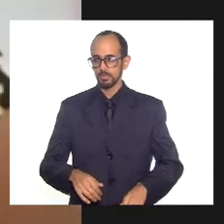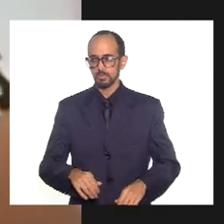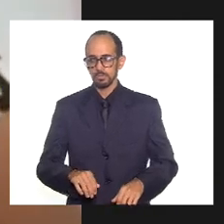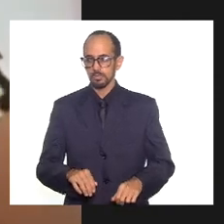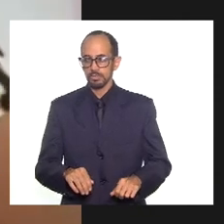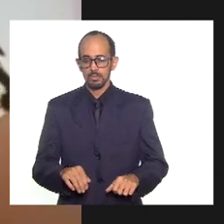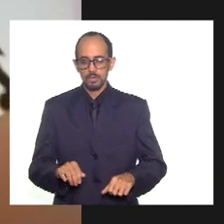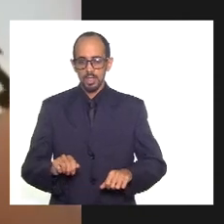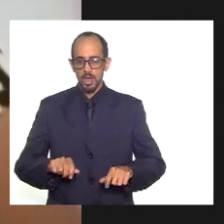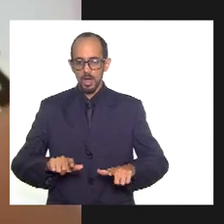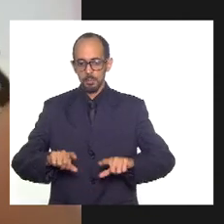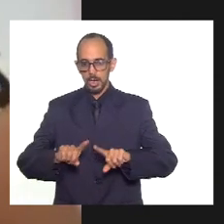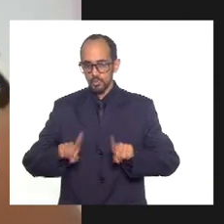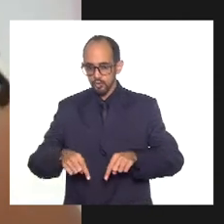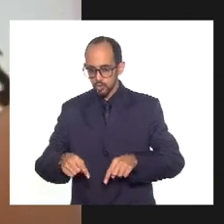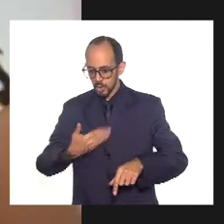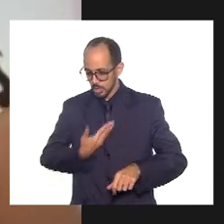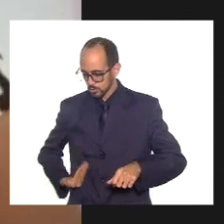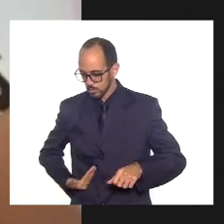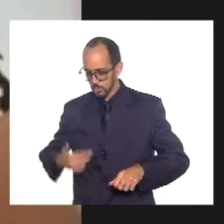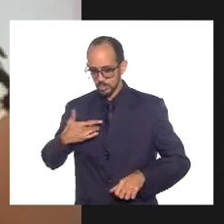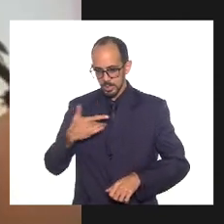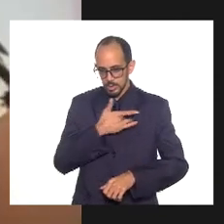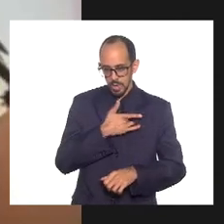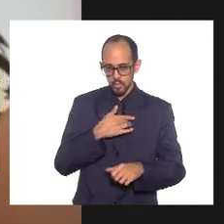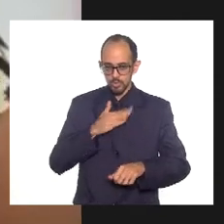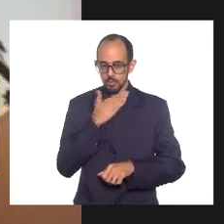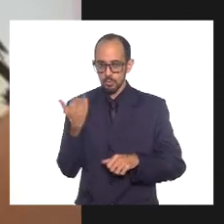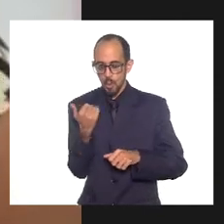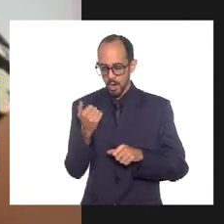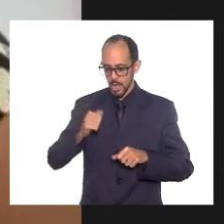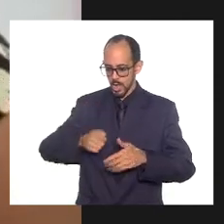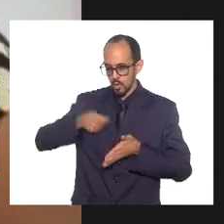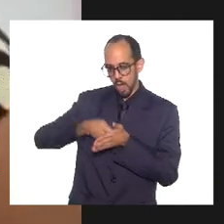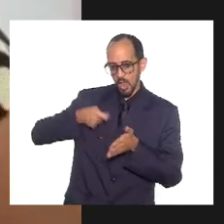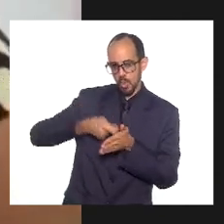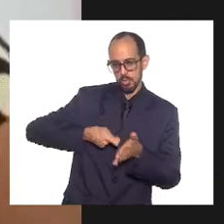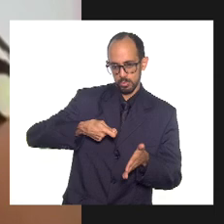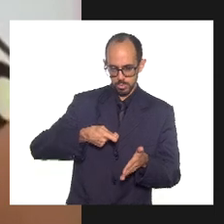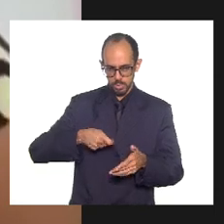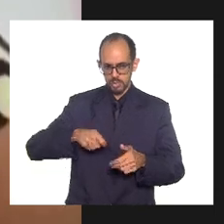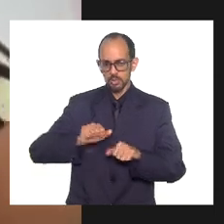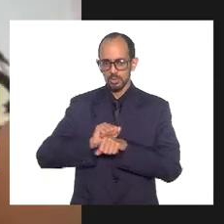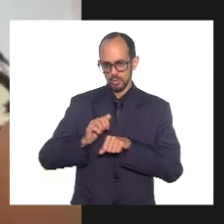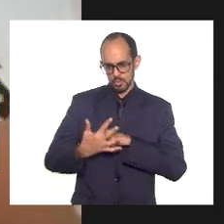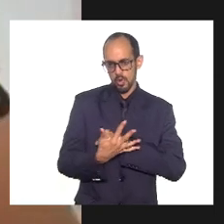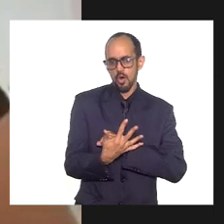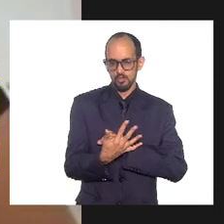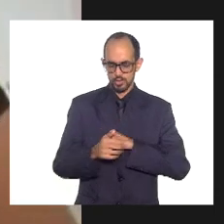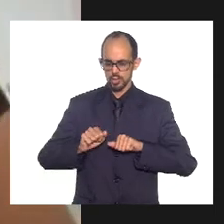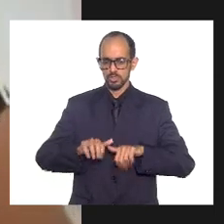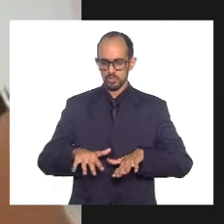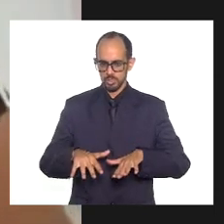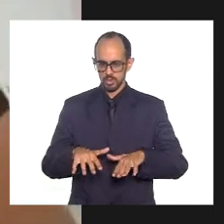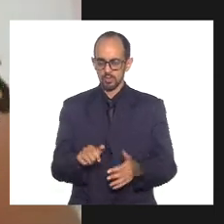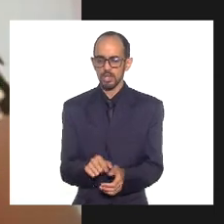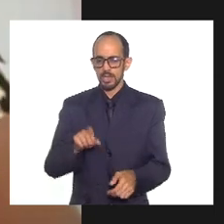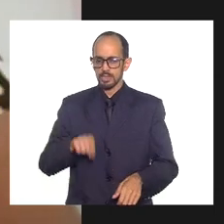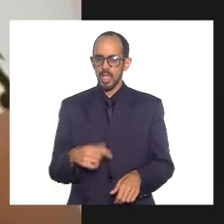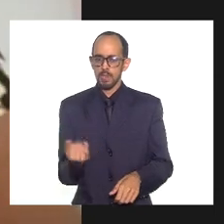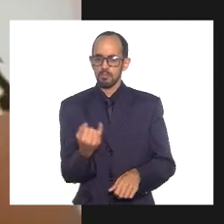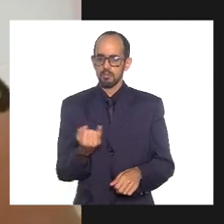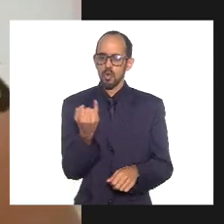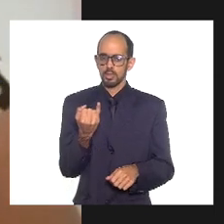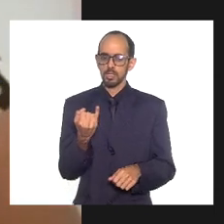para servidores da saúde que morreram na linha de frente do combate ao Covid. Essa é fundamental, leva